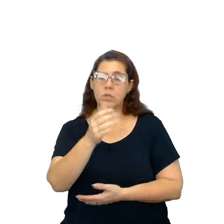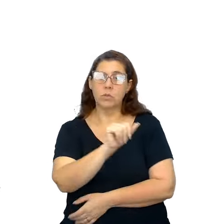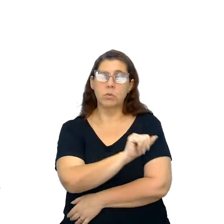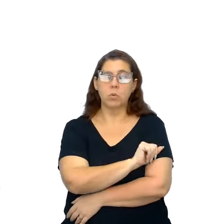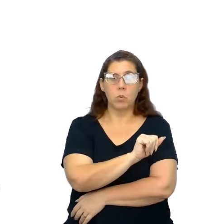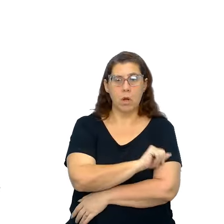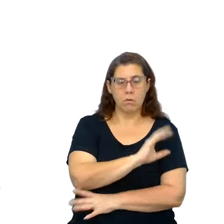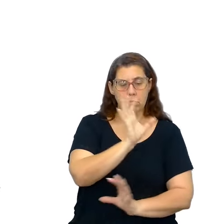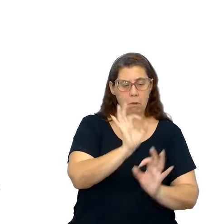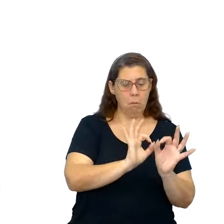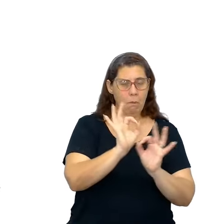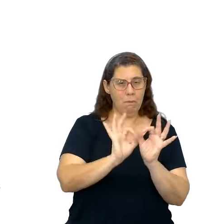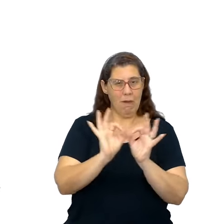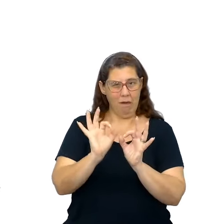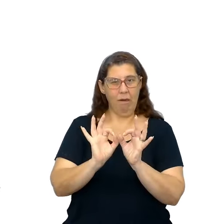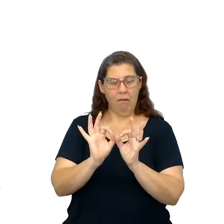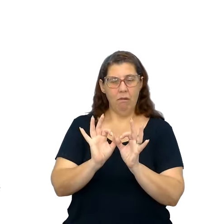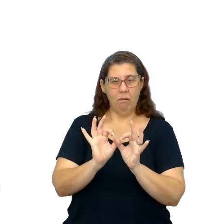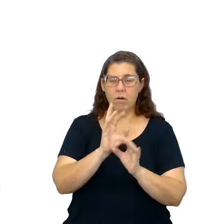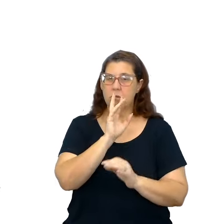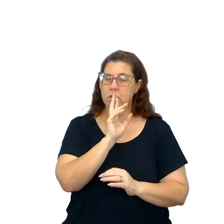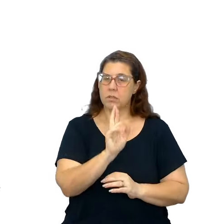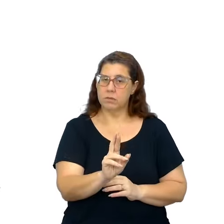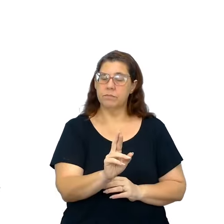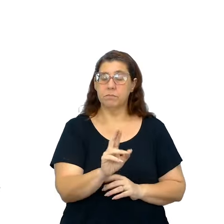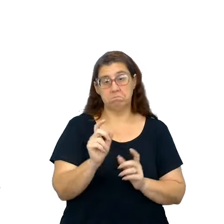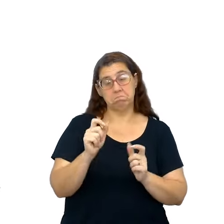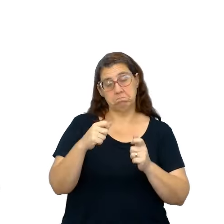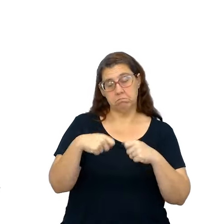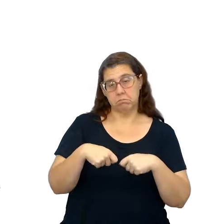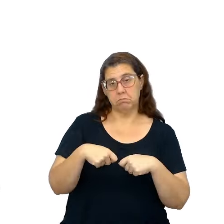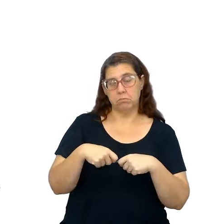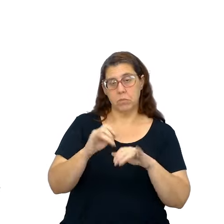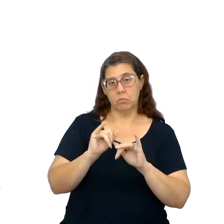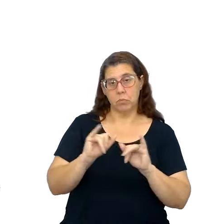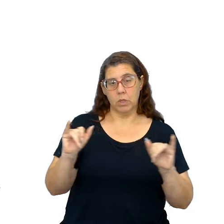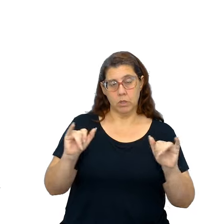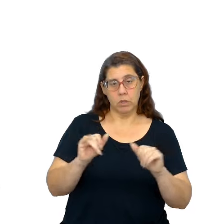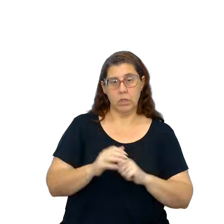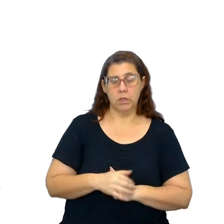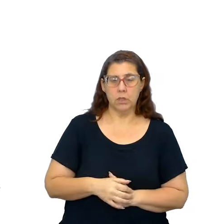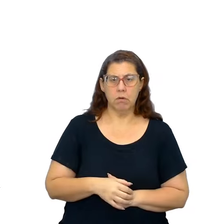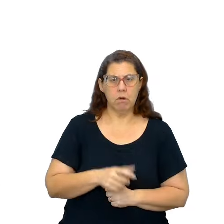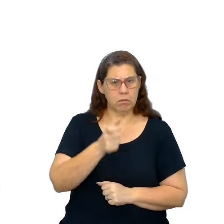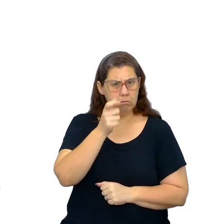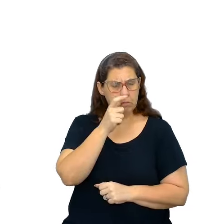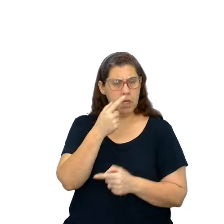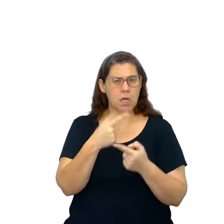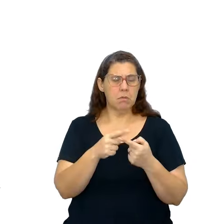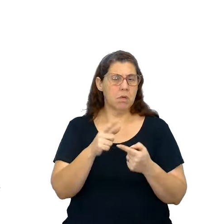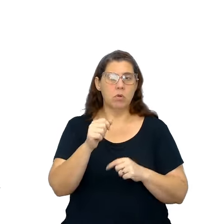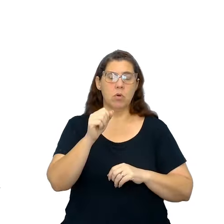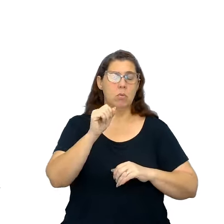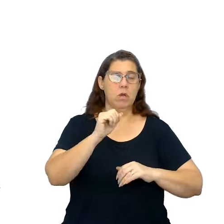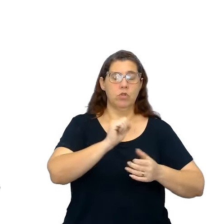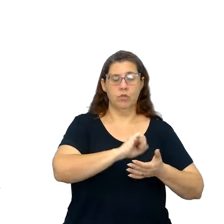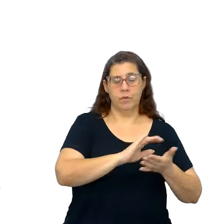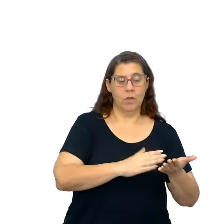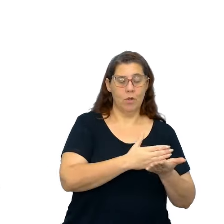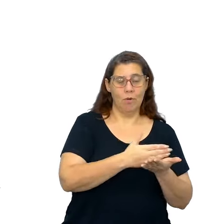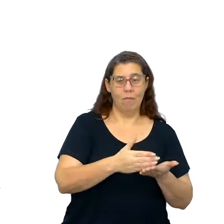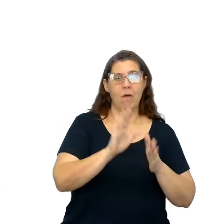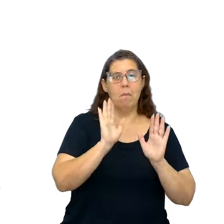estudantes elaborem, a partir desse sistema, possíveis enunciados. É bem interessante que essa não é uma atividade de início,